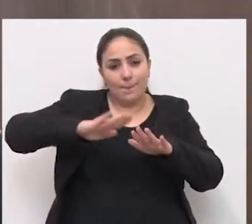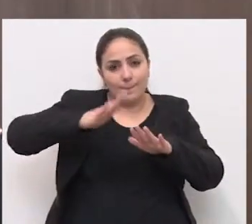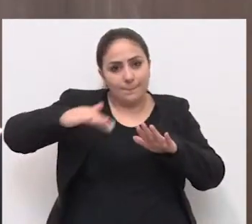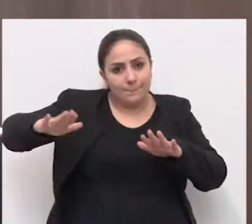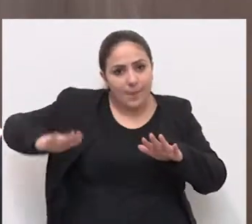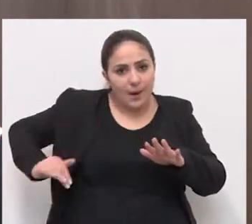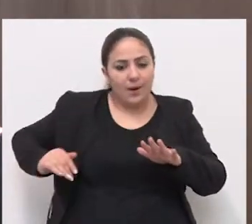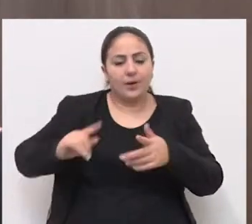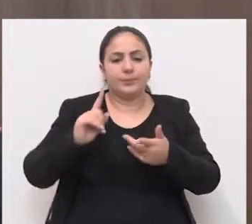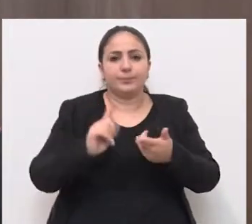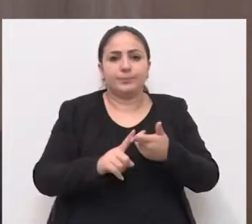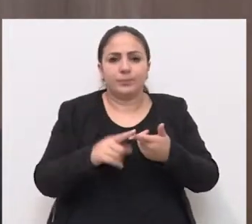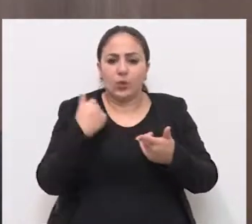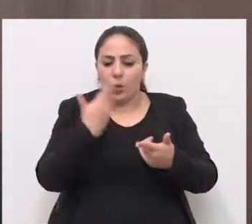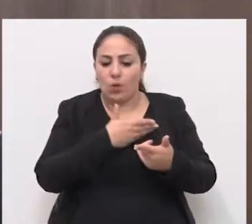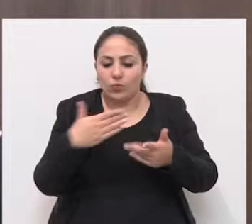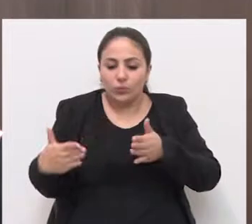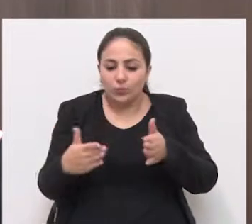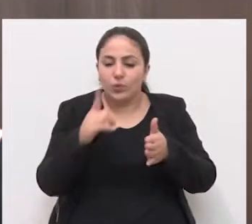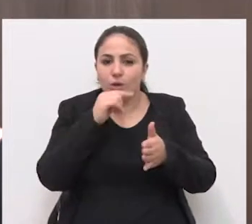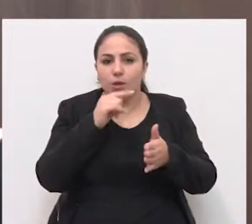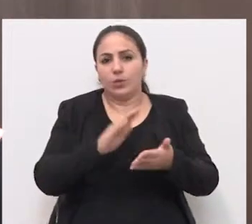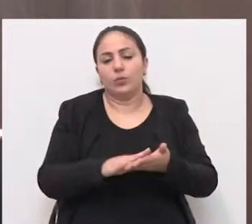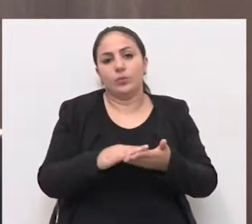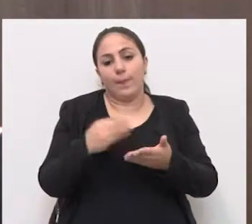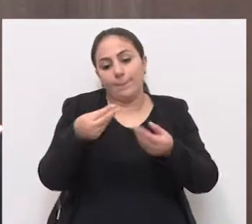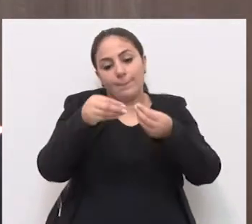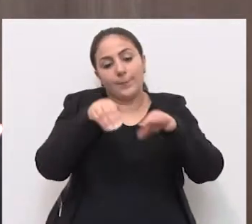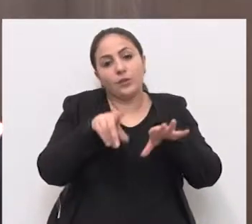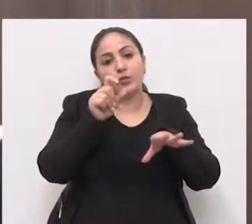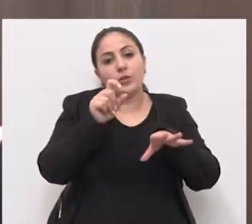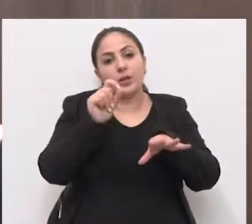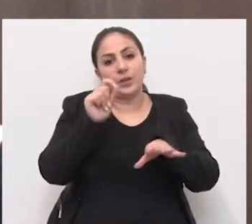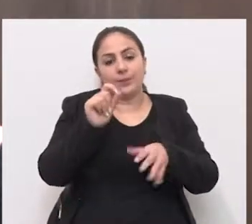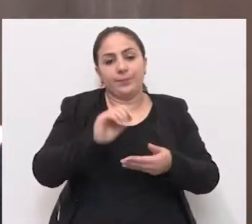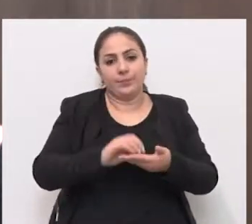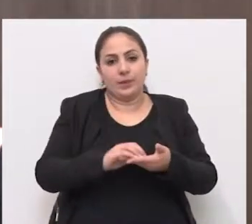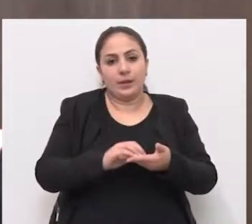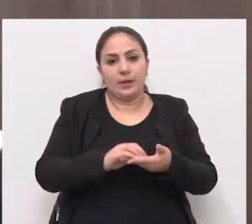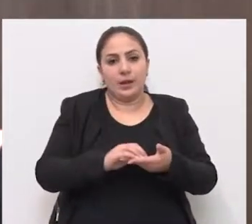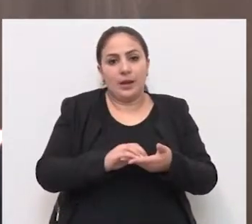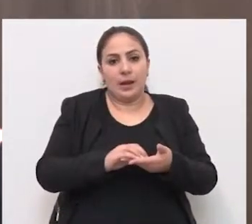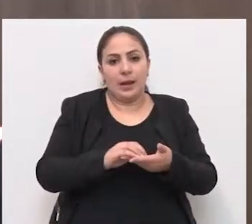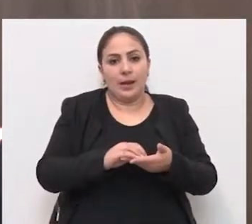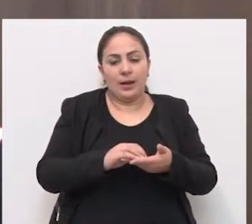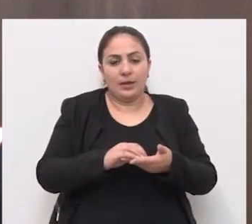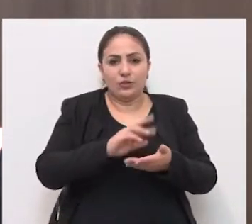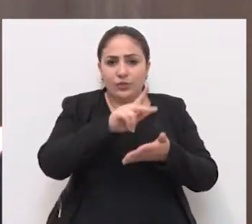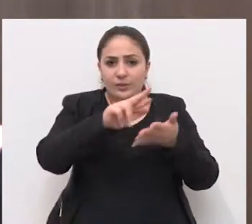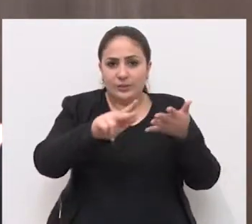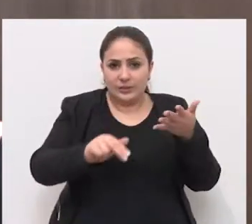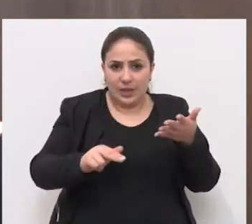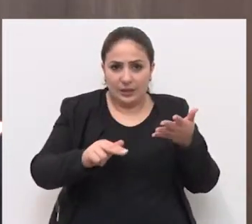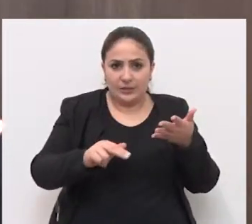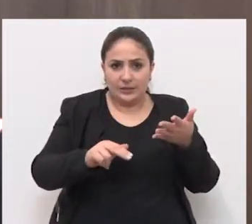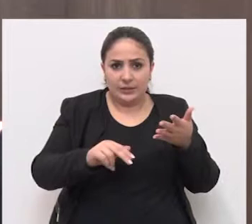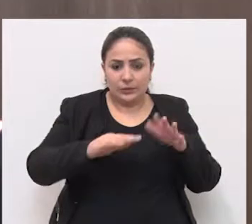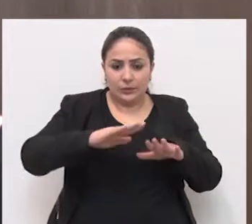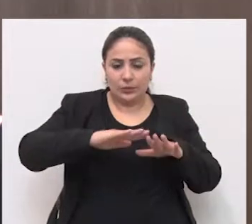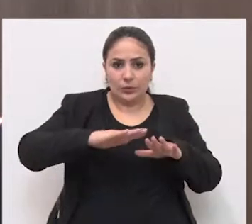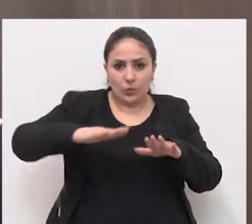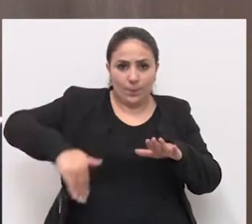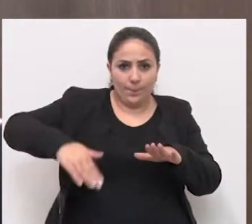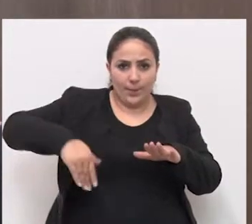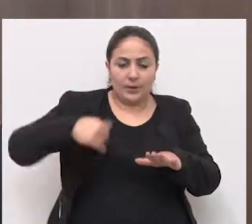nos mares, nos nossos oceanos, nos nossos rios. Isso tem prejudicado a biodiversidade marinha que